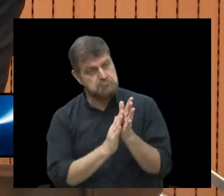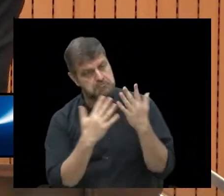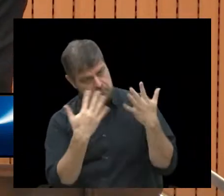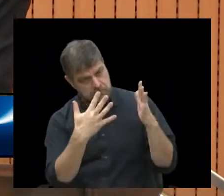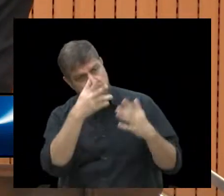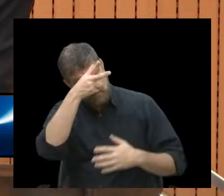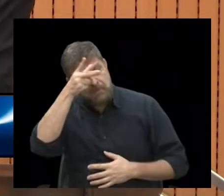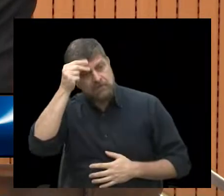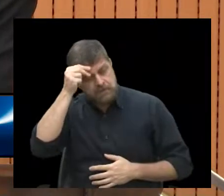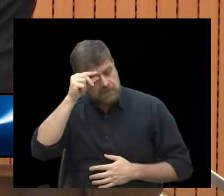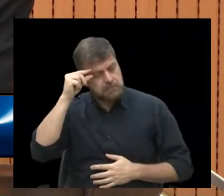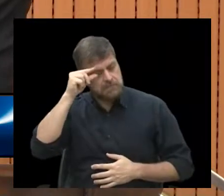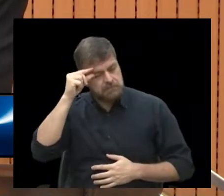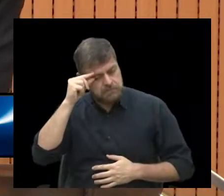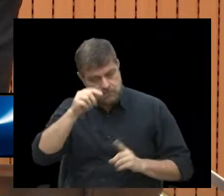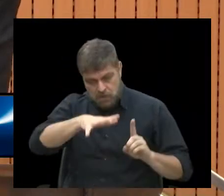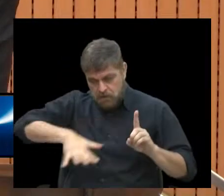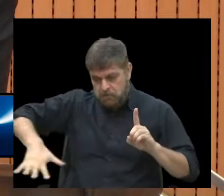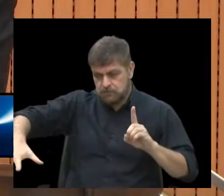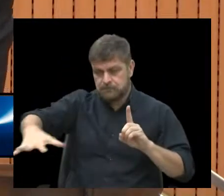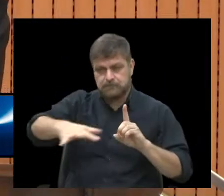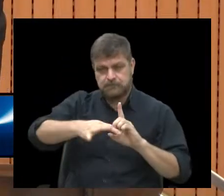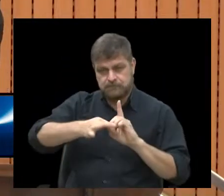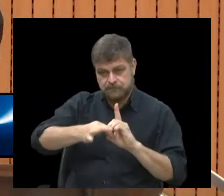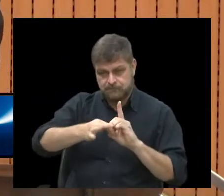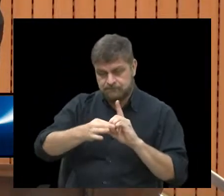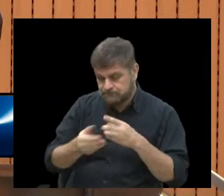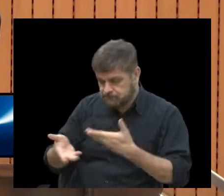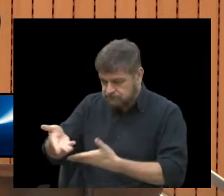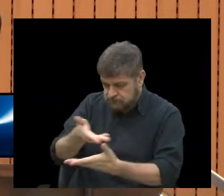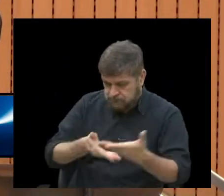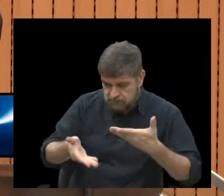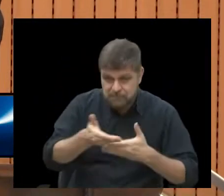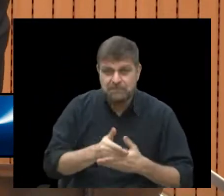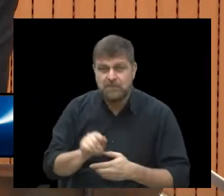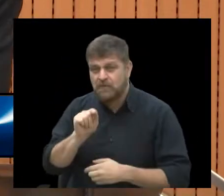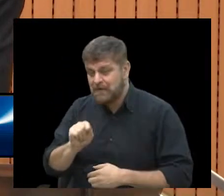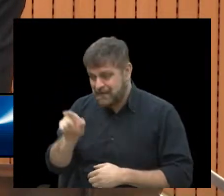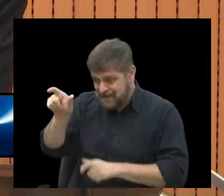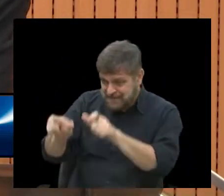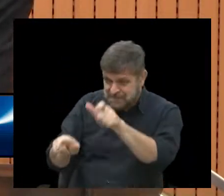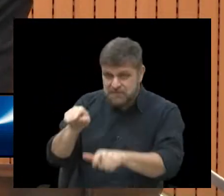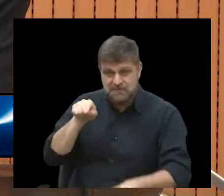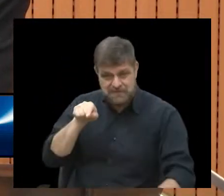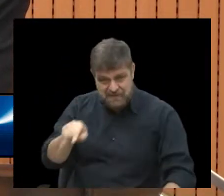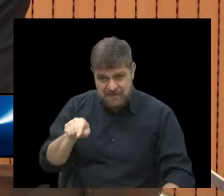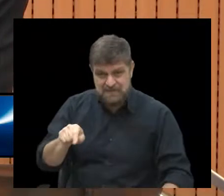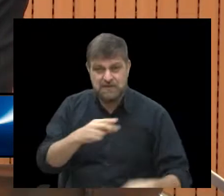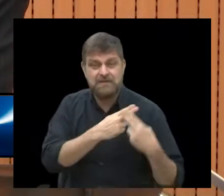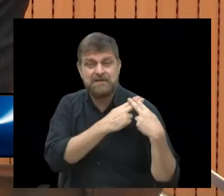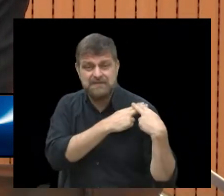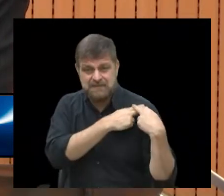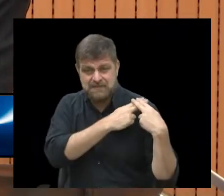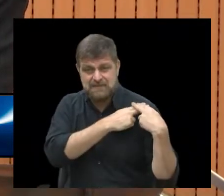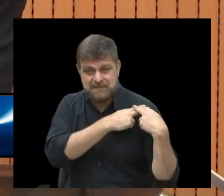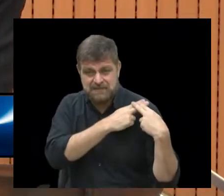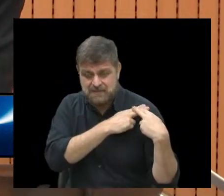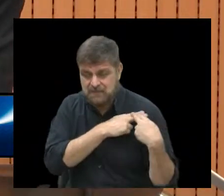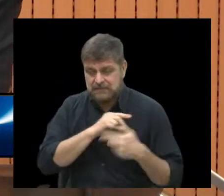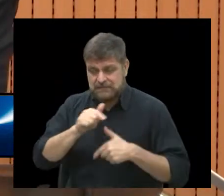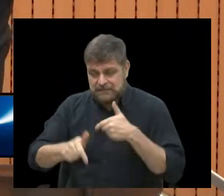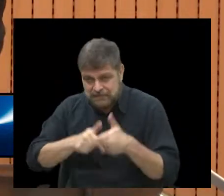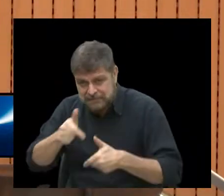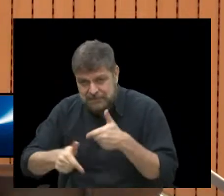isso, que o prefeito se reúna com aqueles que ele entende serem os braços